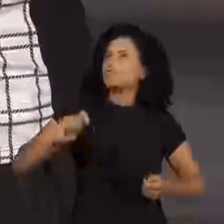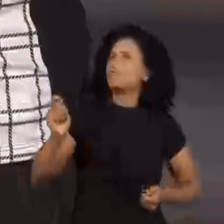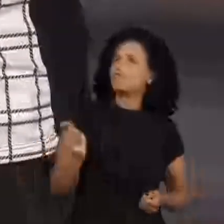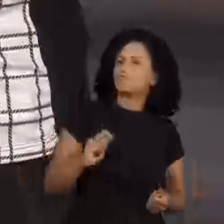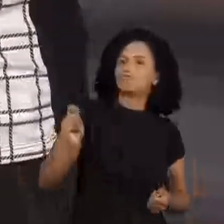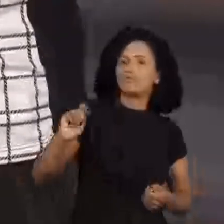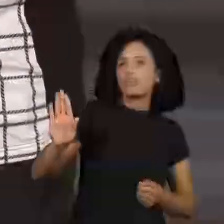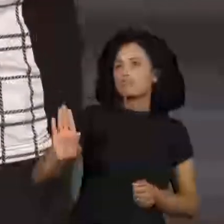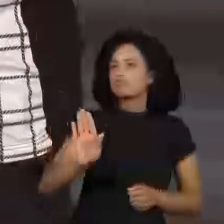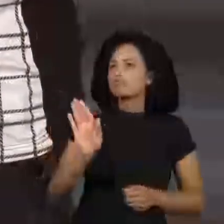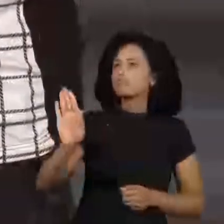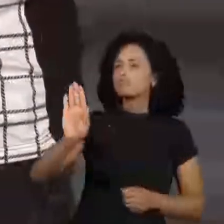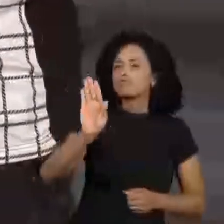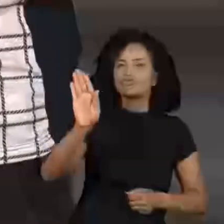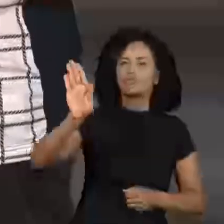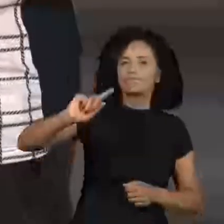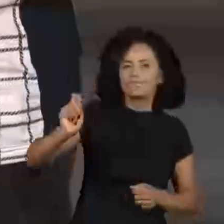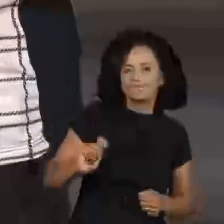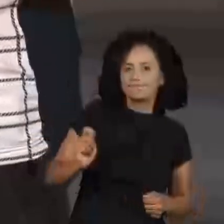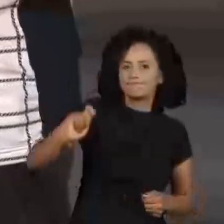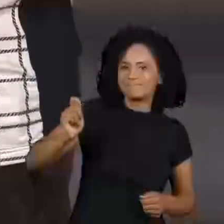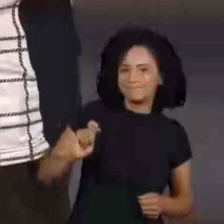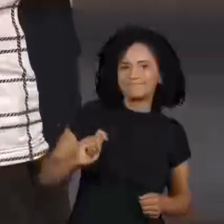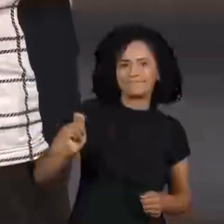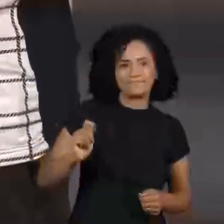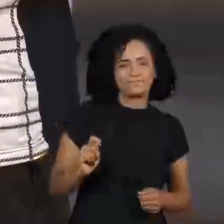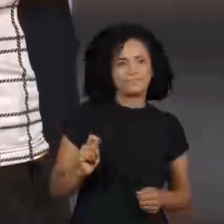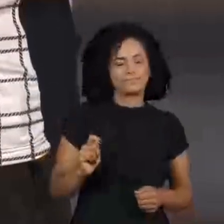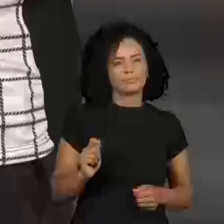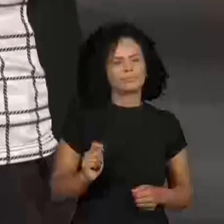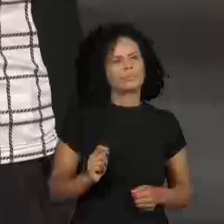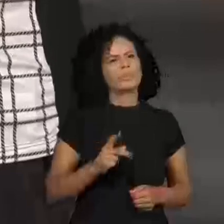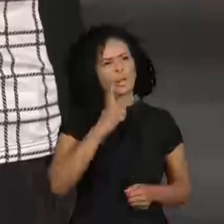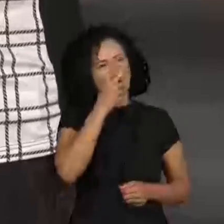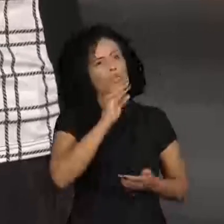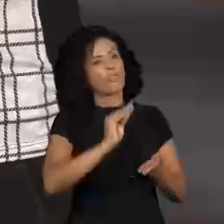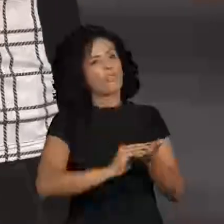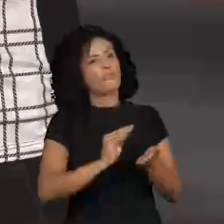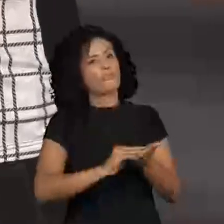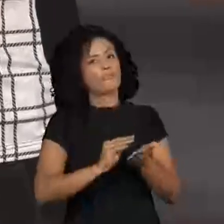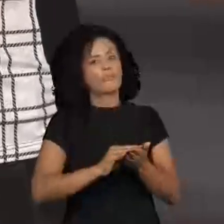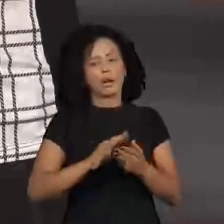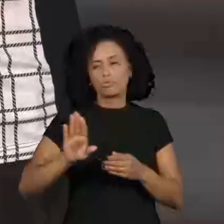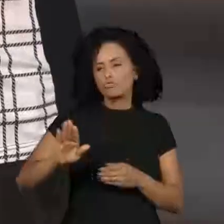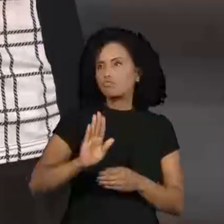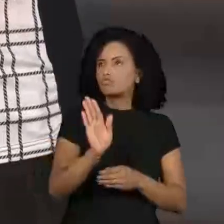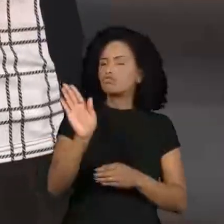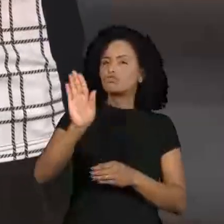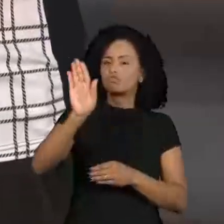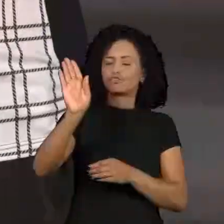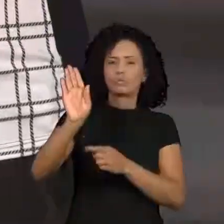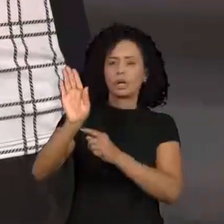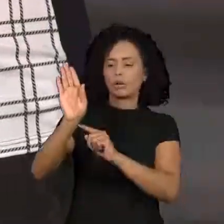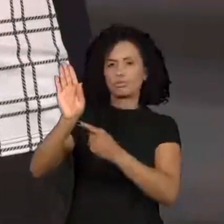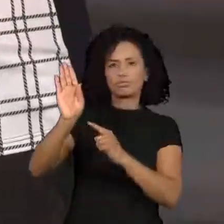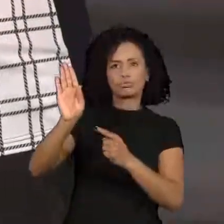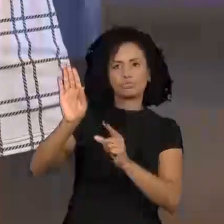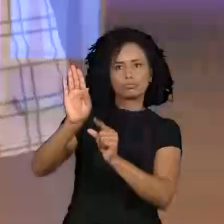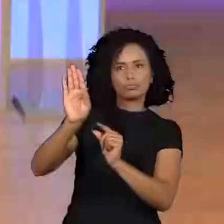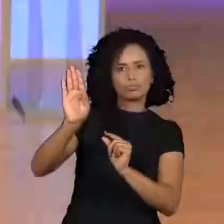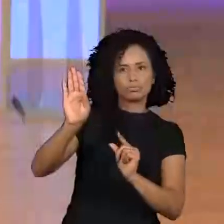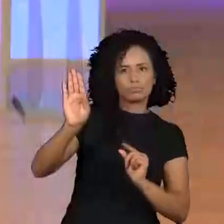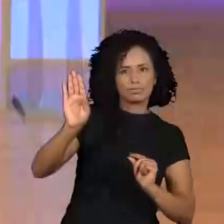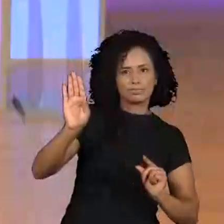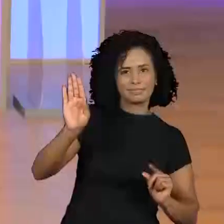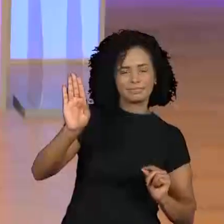não sobe, não é? E no caso, essa faltou uma parte principal, que é a rabiola e a linha, né? A rabiola que nós colocamos